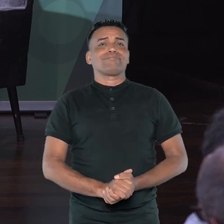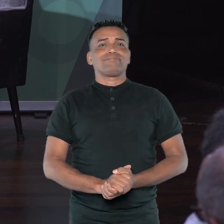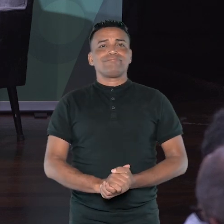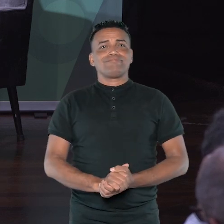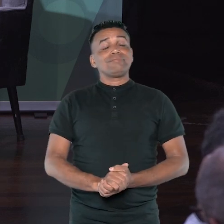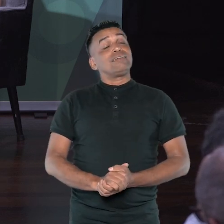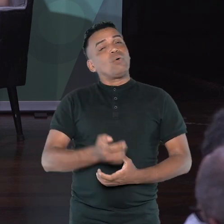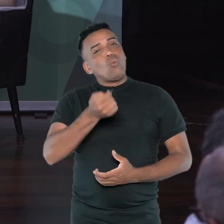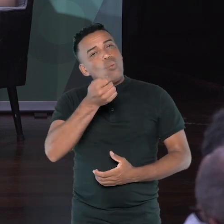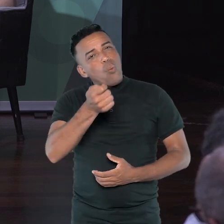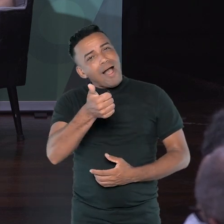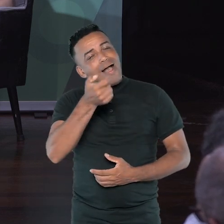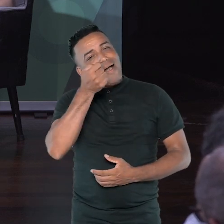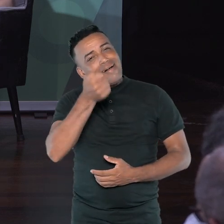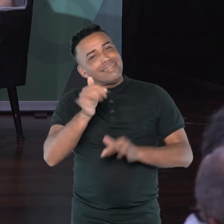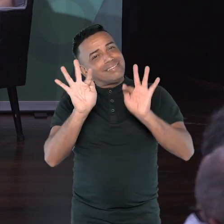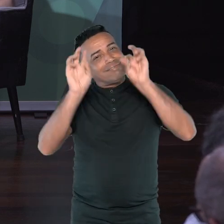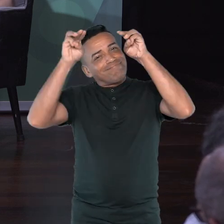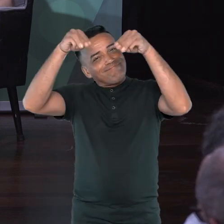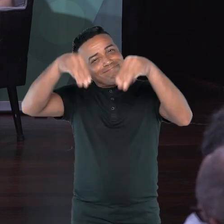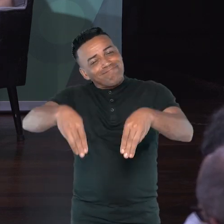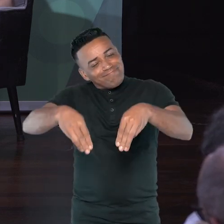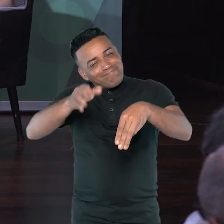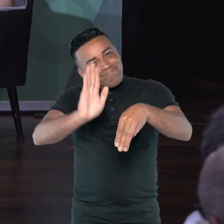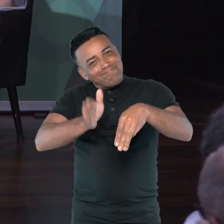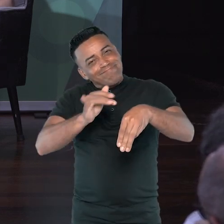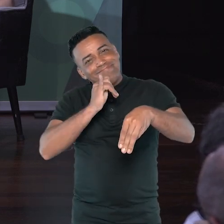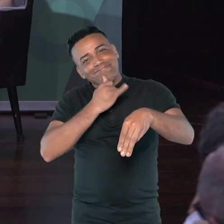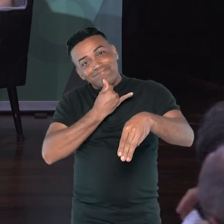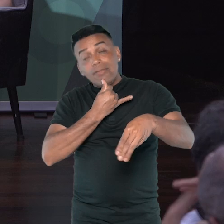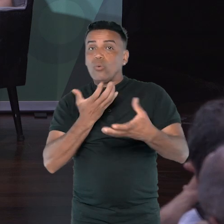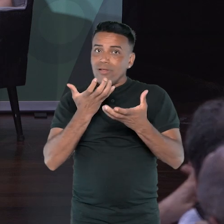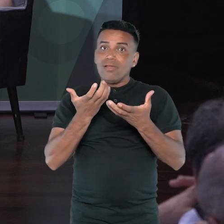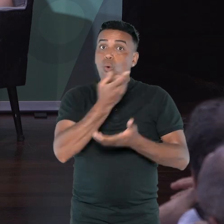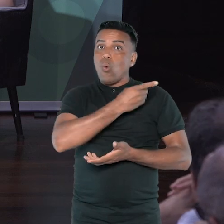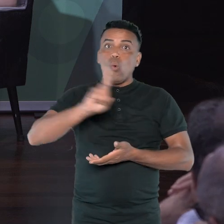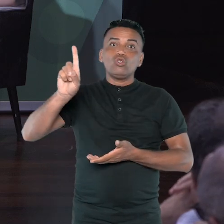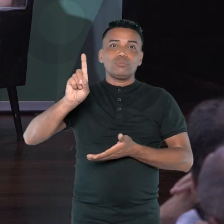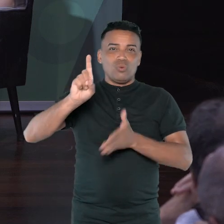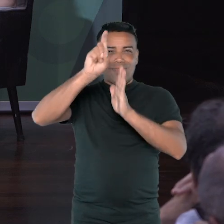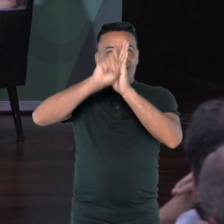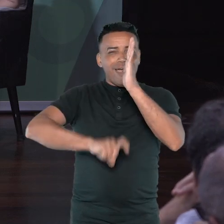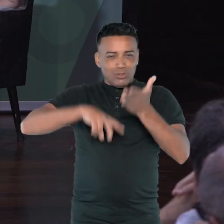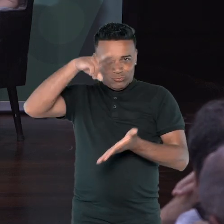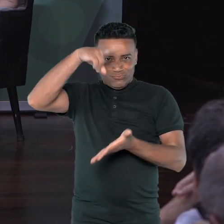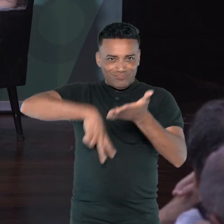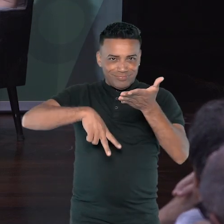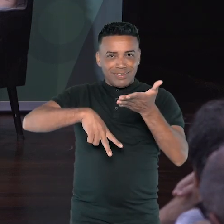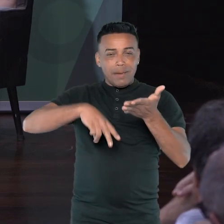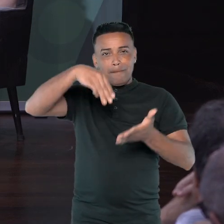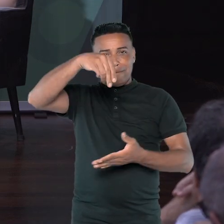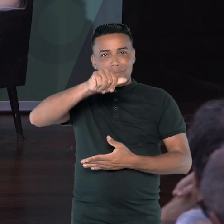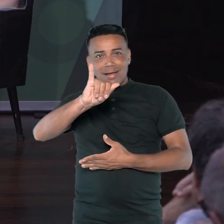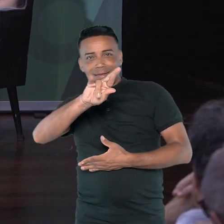A gente está caminhando aqui para o final, infelizmente, e aí eu queria só trazer um último trechinho aqui, Maíra, para